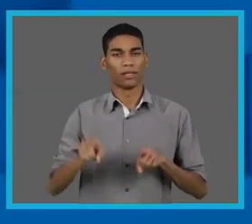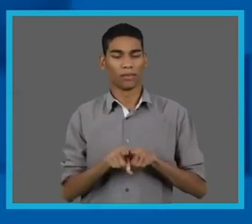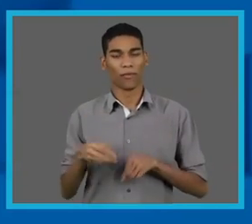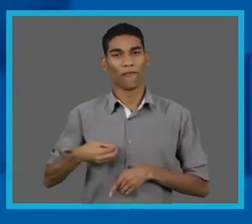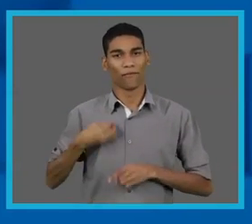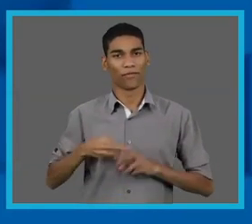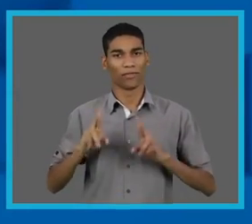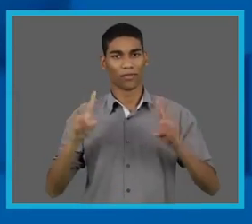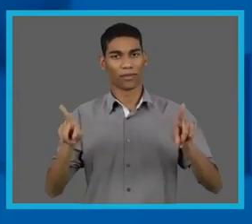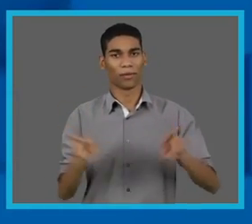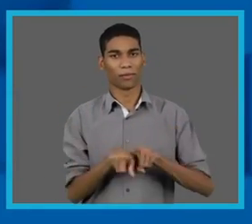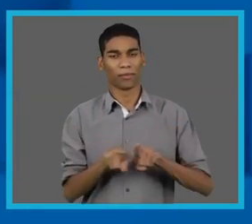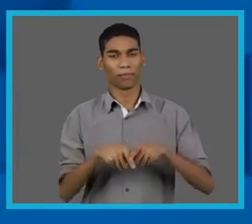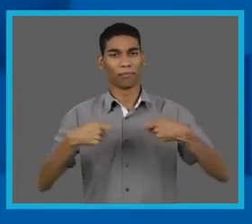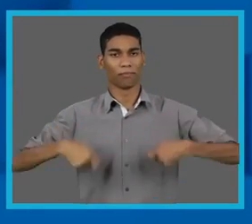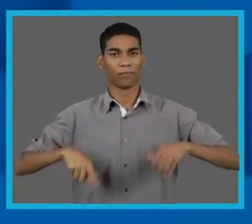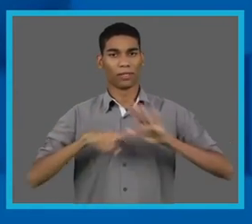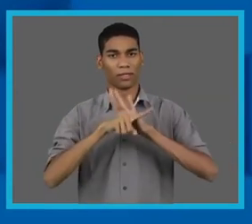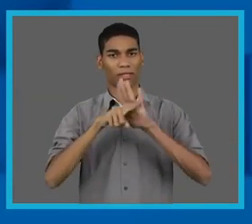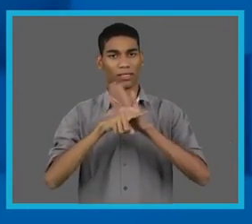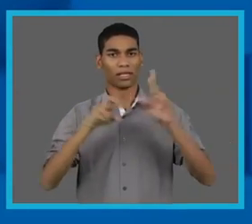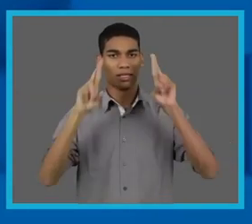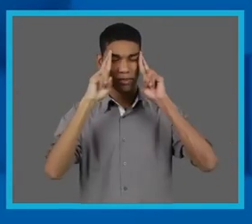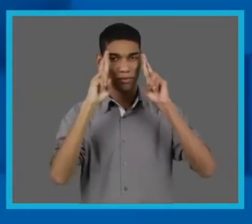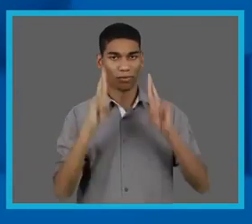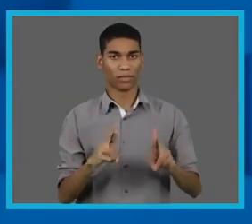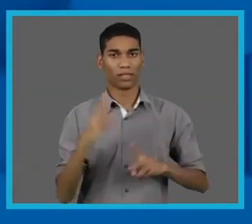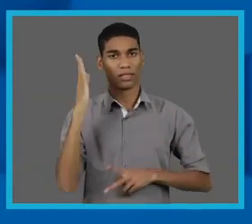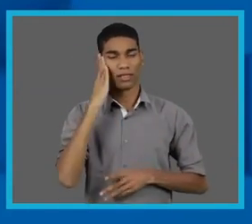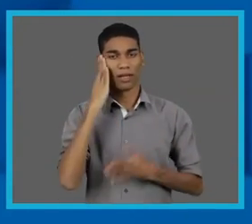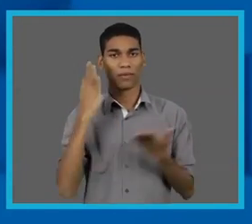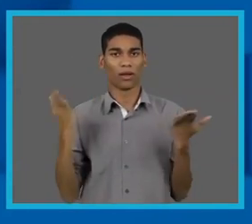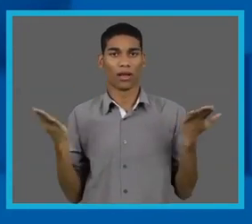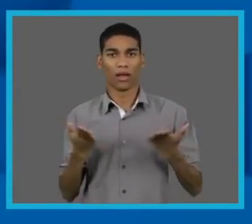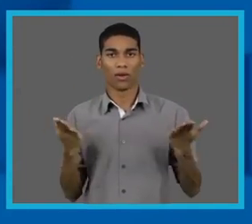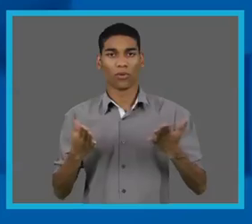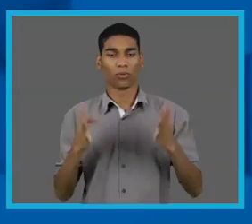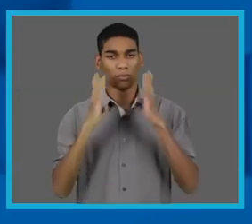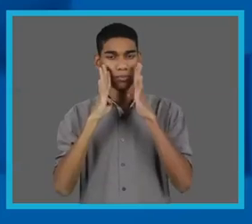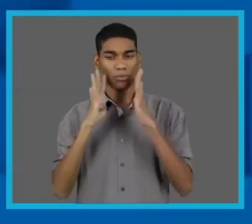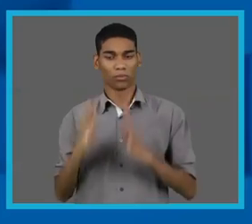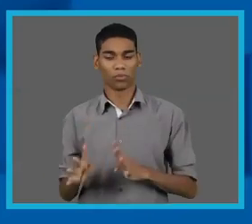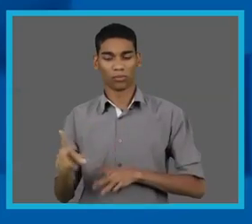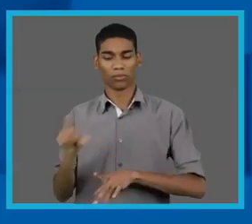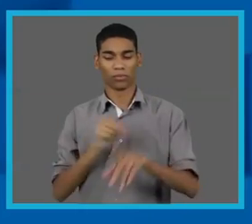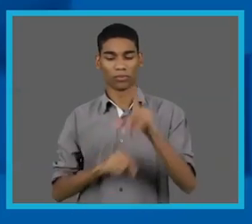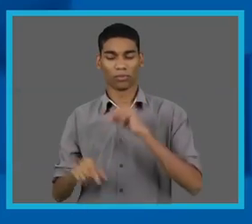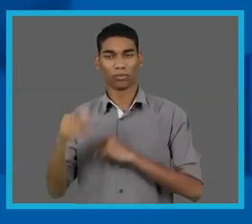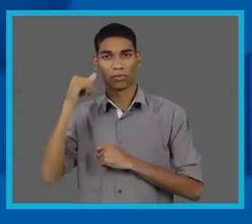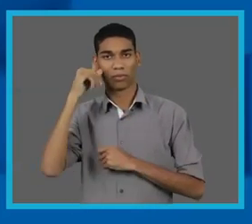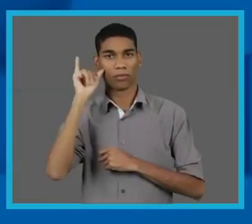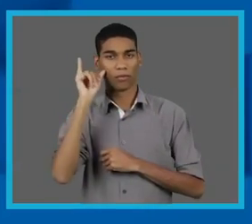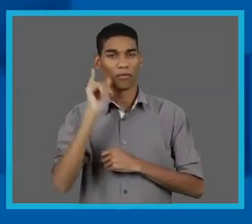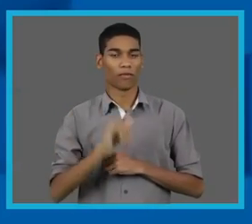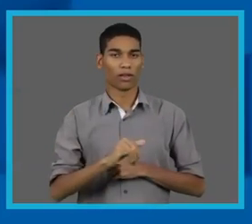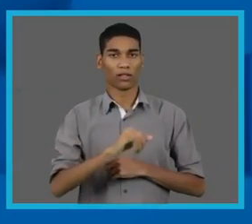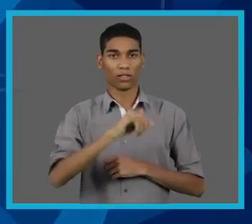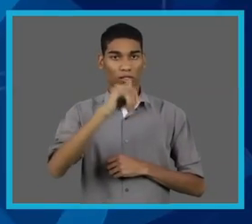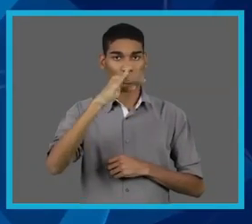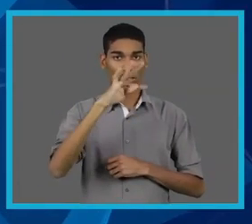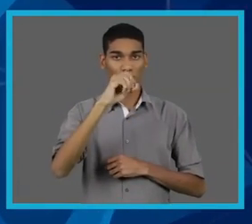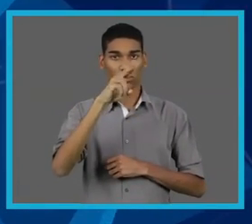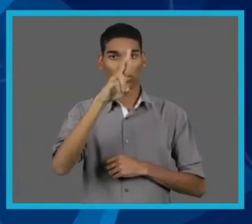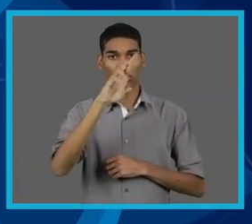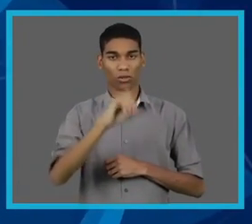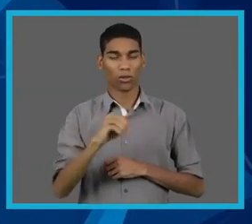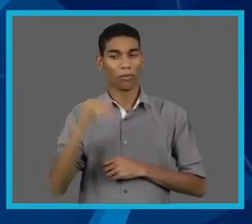uma realidade que devem ser analisadas e respeitadas. Saiba agora o que observar para selecionar vacas e touros.